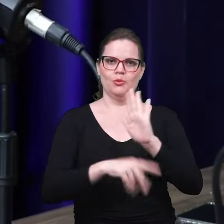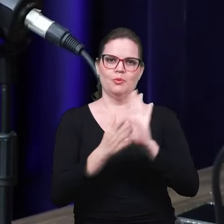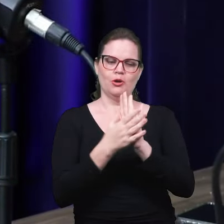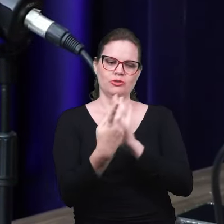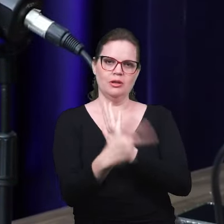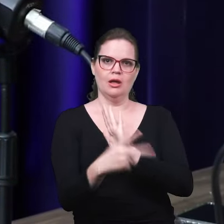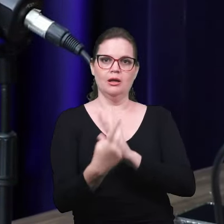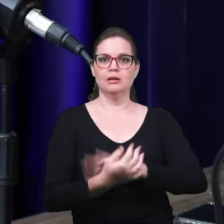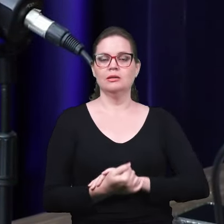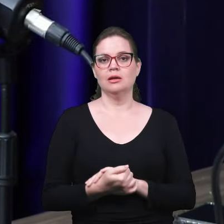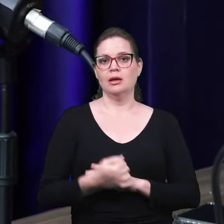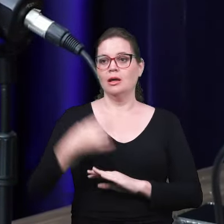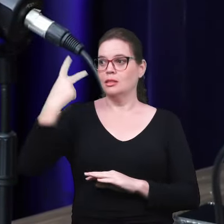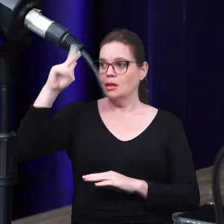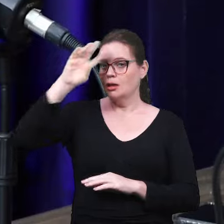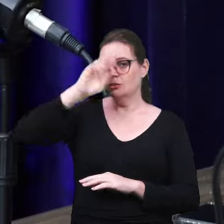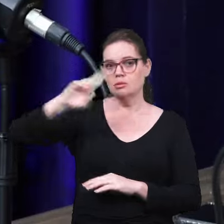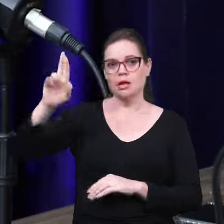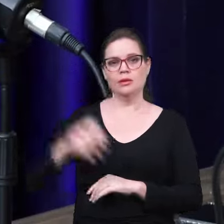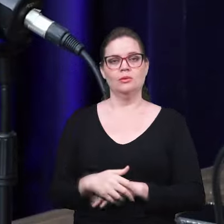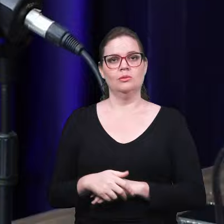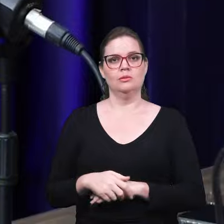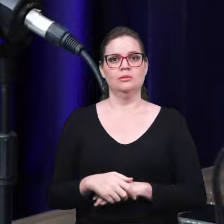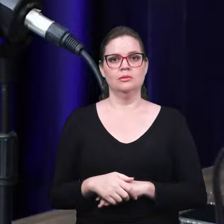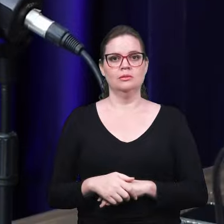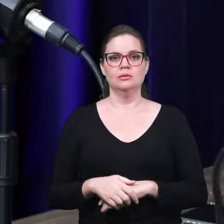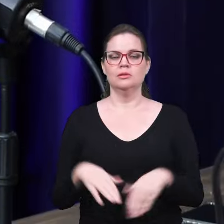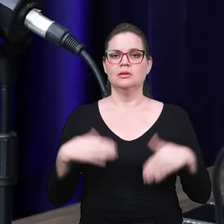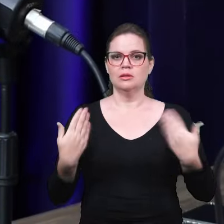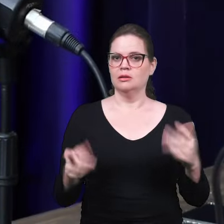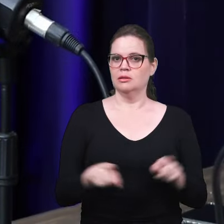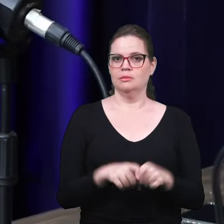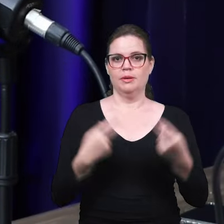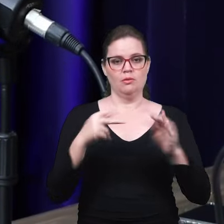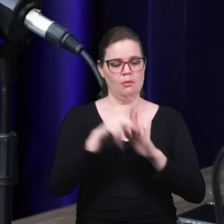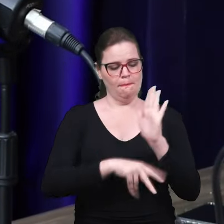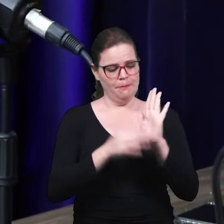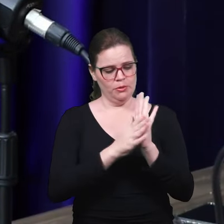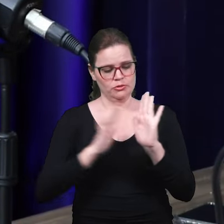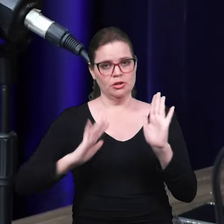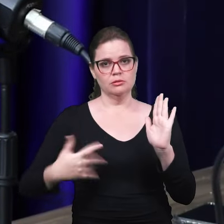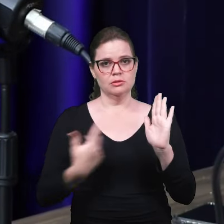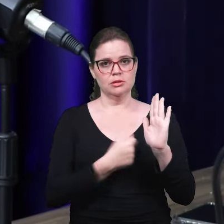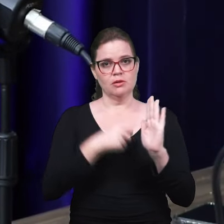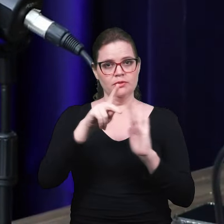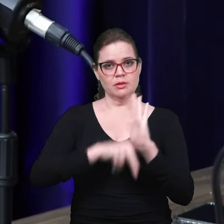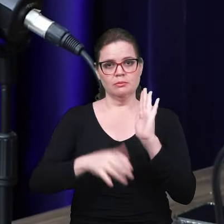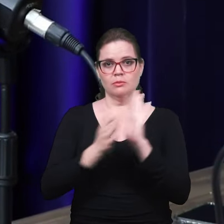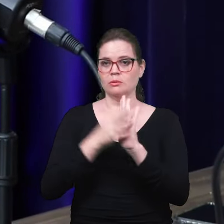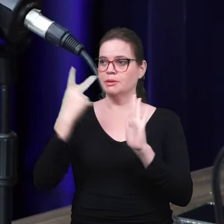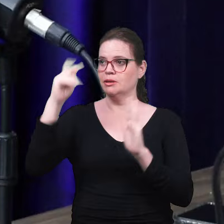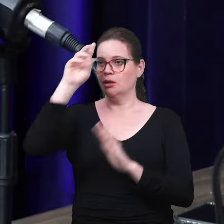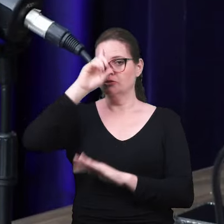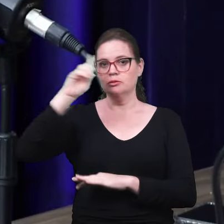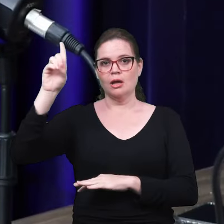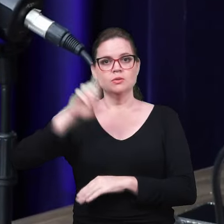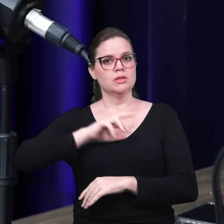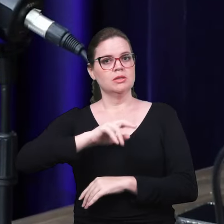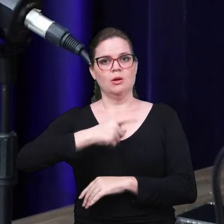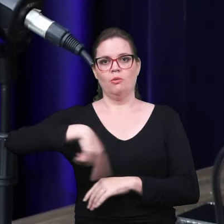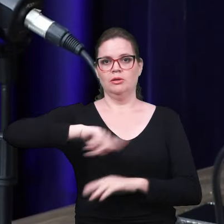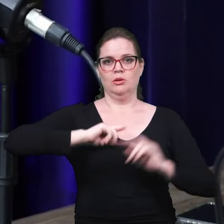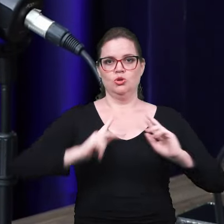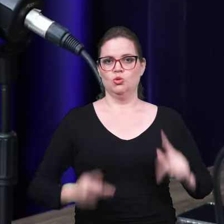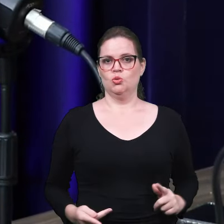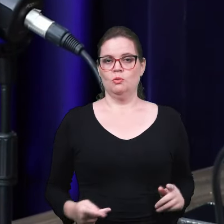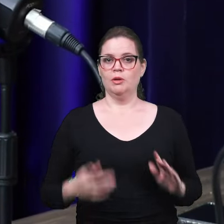O projeto é de Deus. Então também a salvação é um projeto de Deus, não é projeto de homens. Quando nós